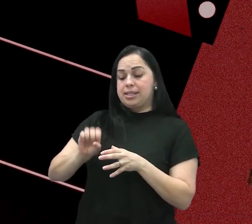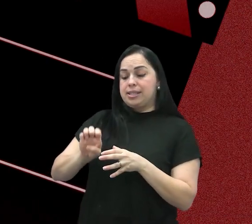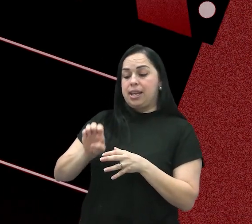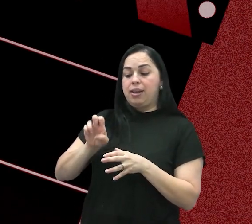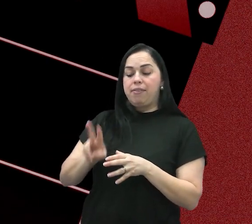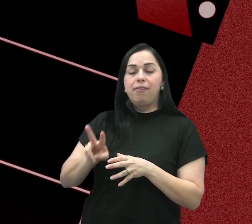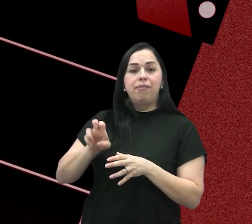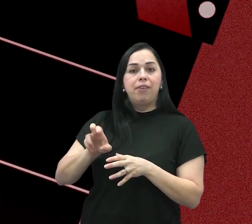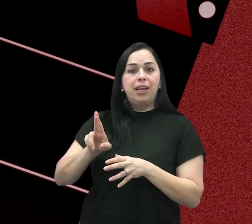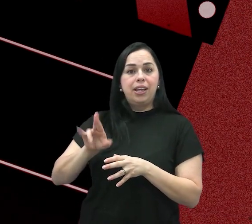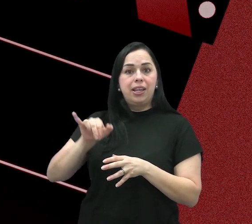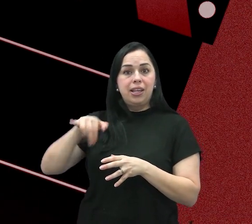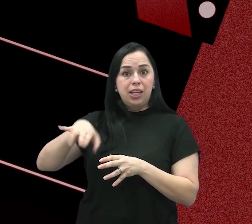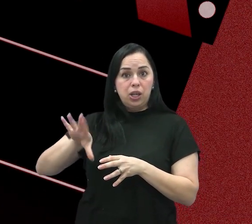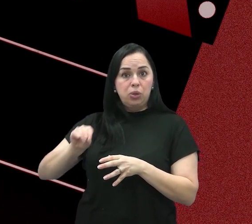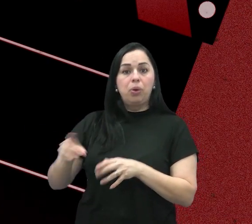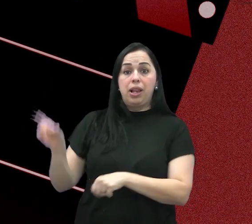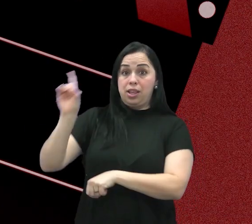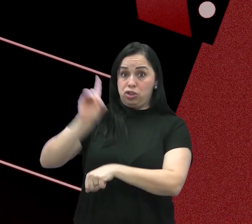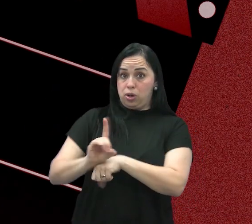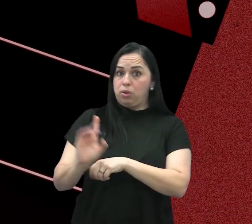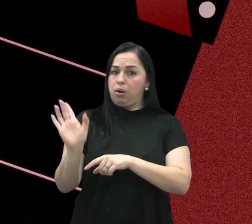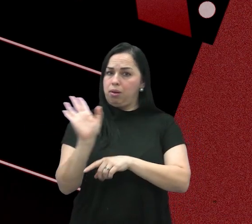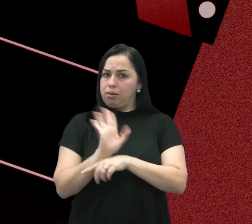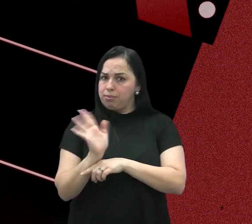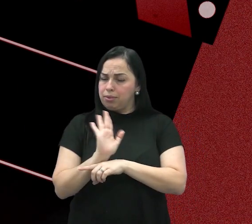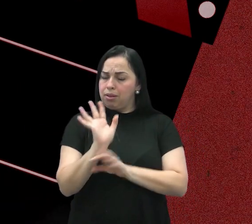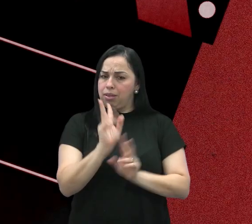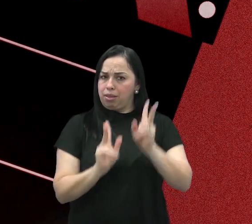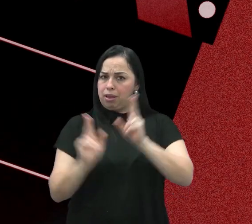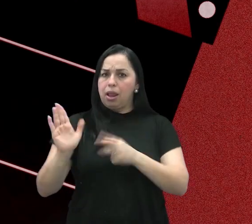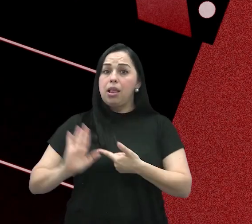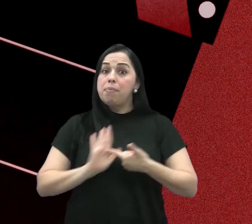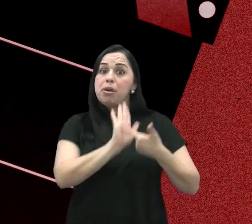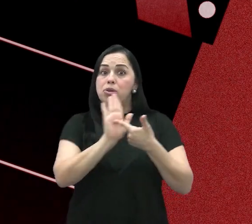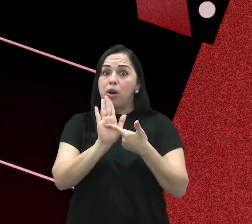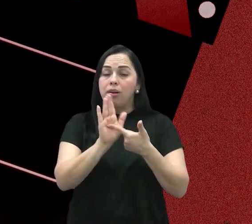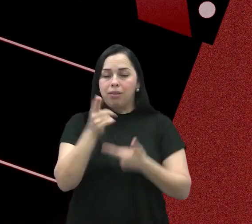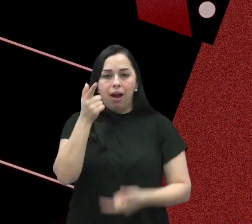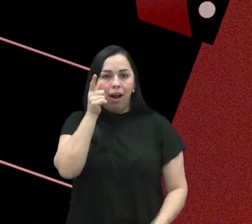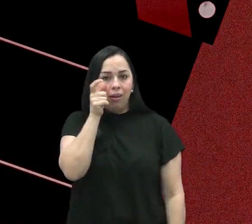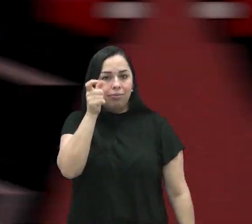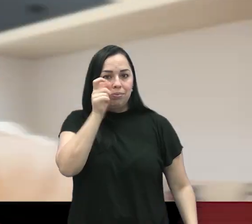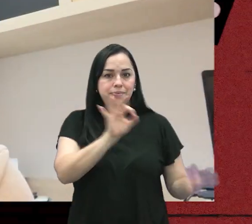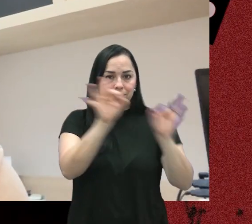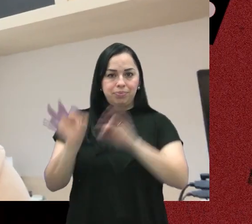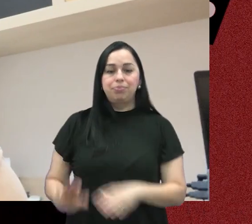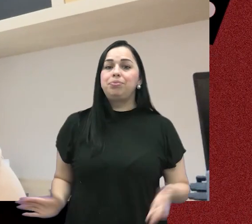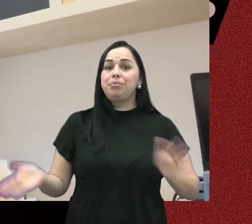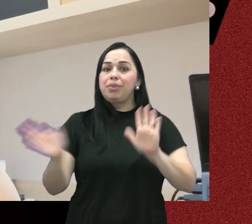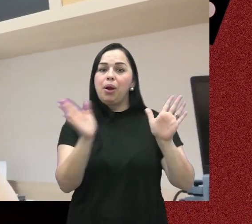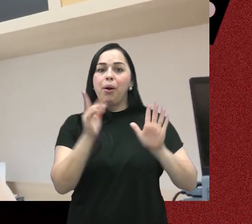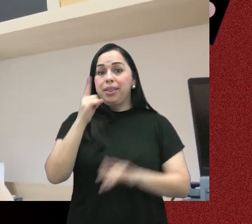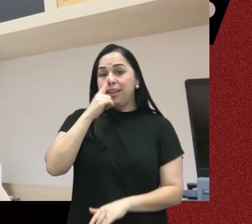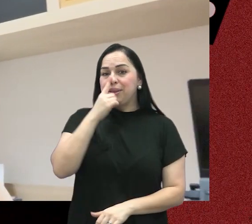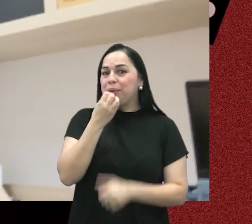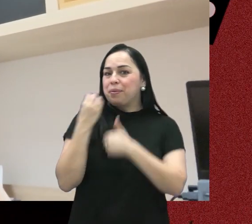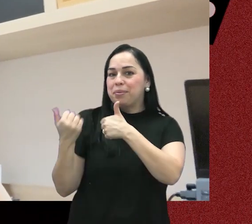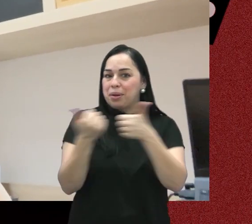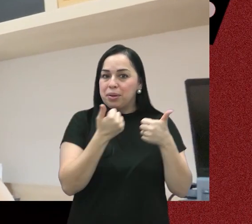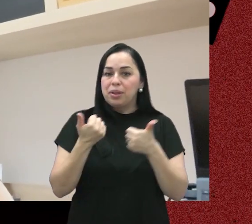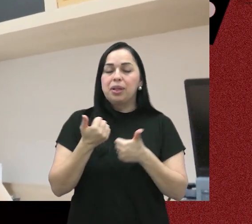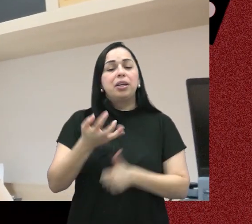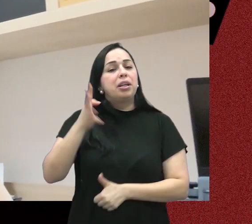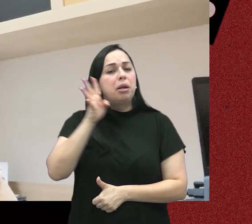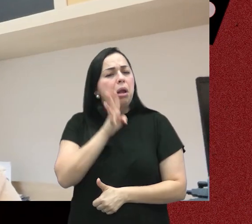que é diretor e roteirista de A Batalha de Xangri-Lá, mandou um vídeo pra gente, se liguem só. Oi Dani, tudo bem? Dani,